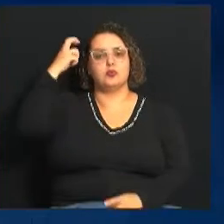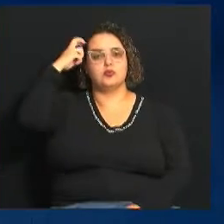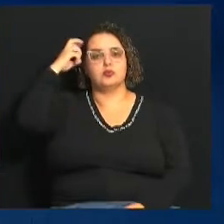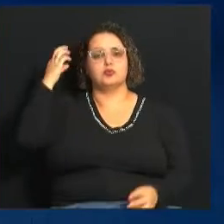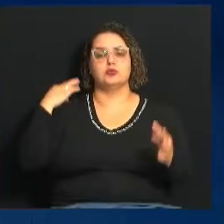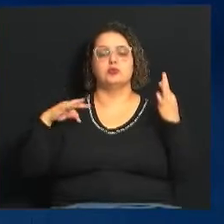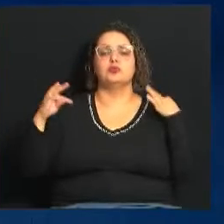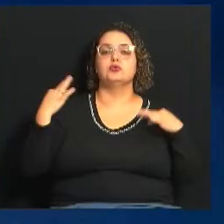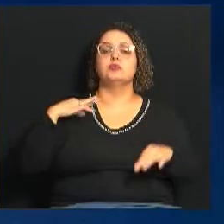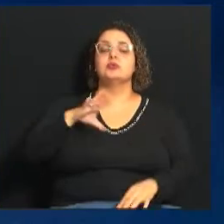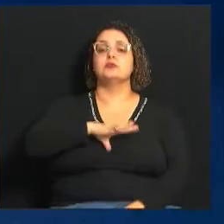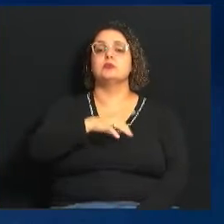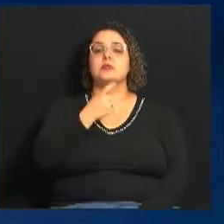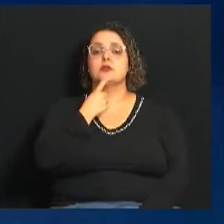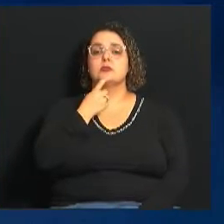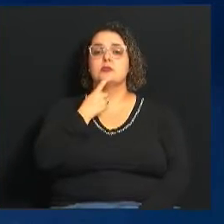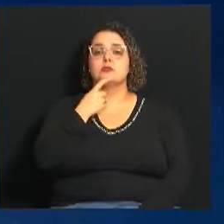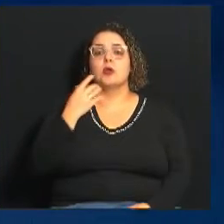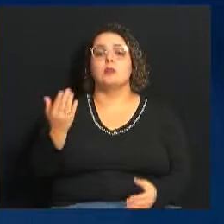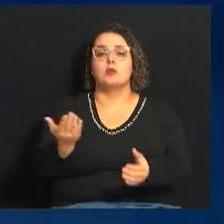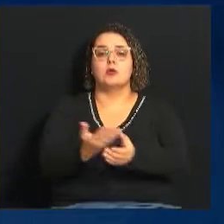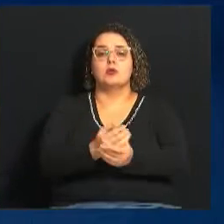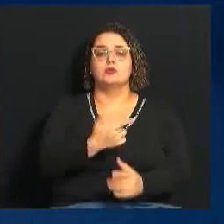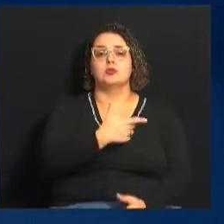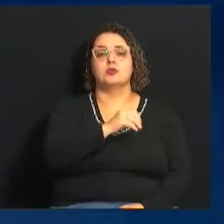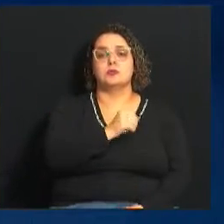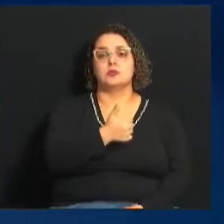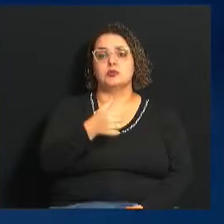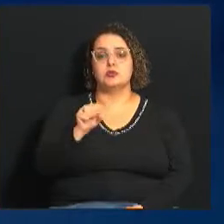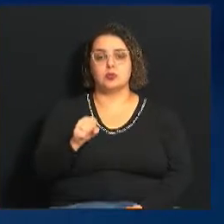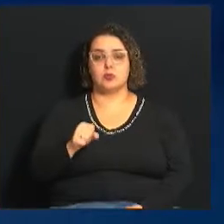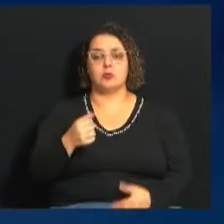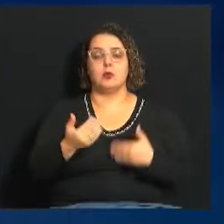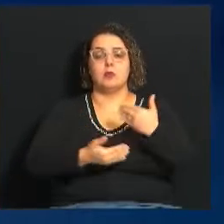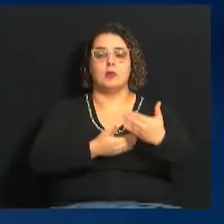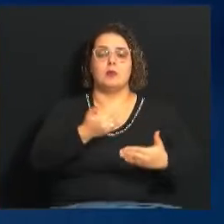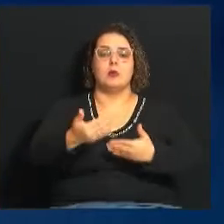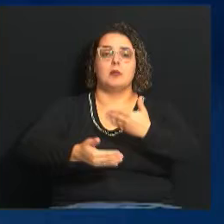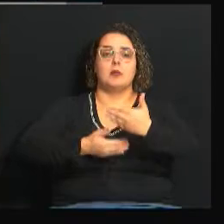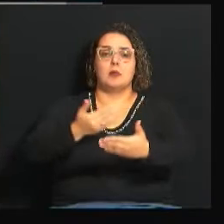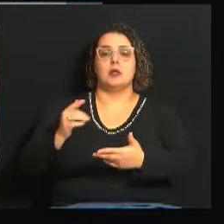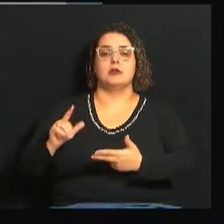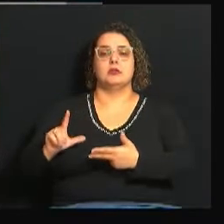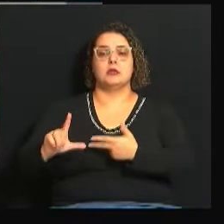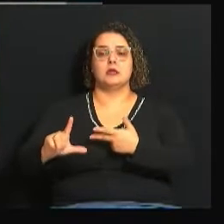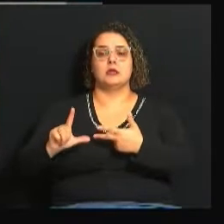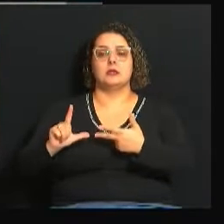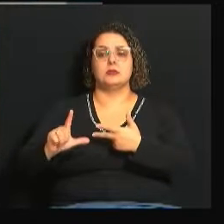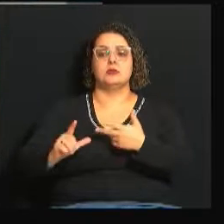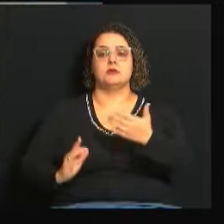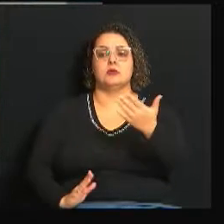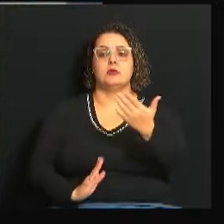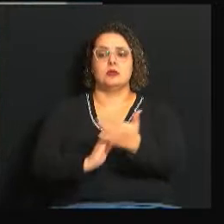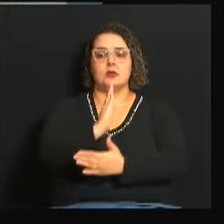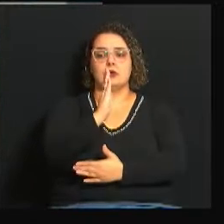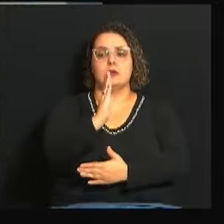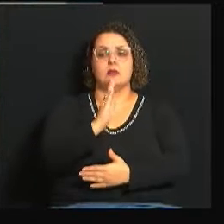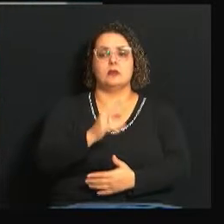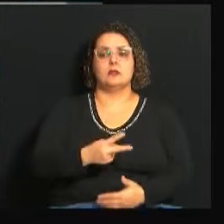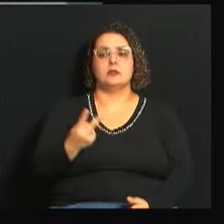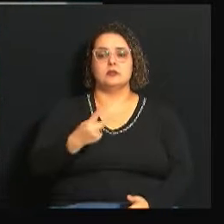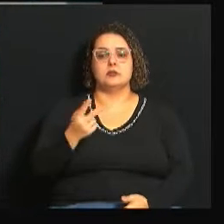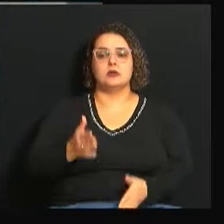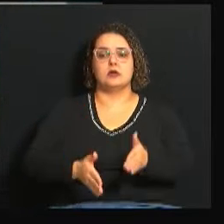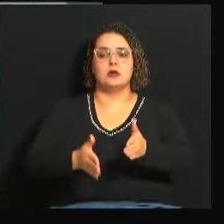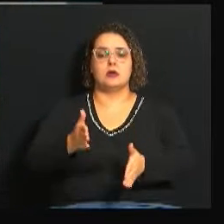O projeto foi protocolado em 2018, passou por tramitação na Casa e foi aprovado em segunda discussão